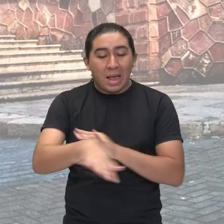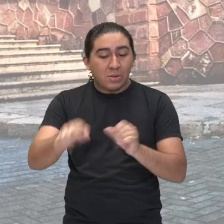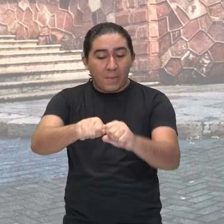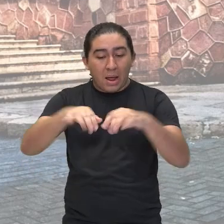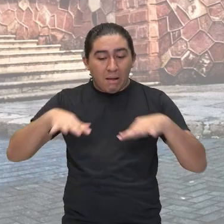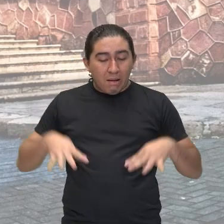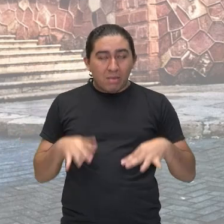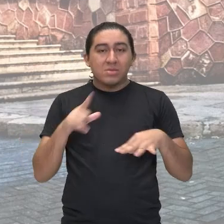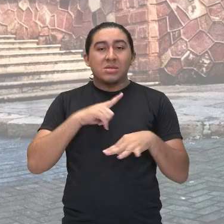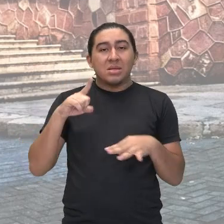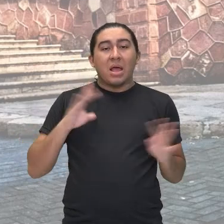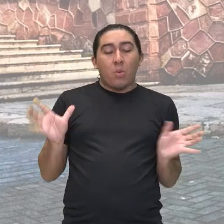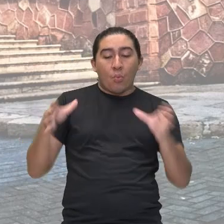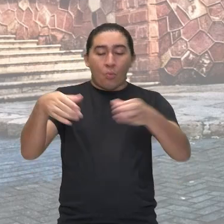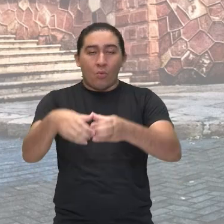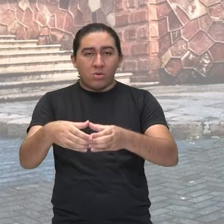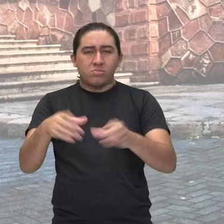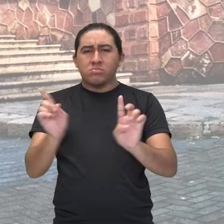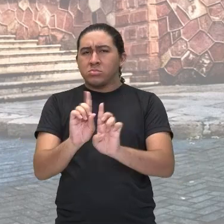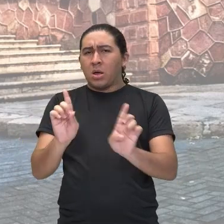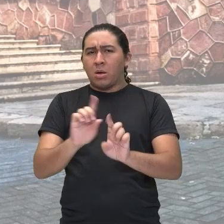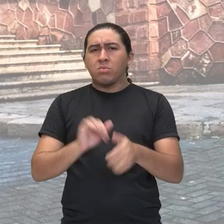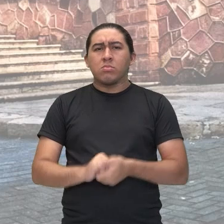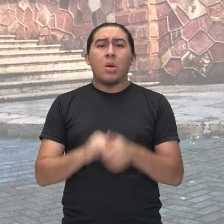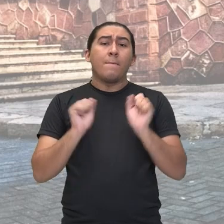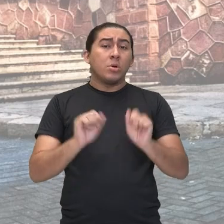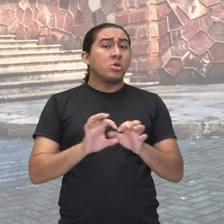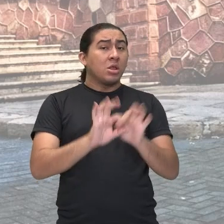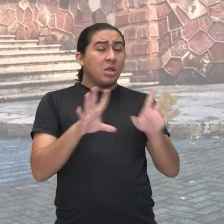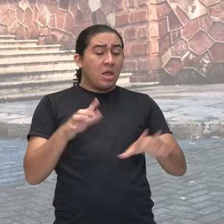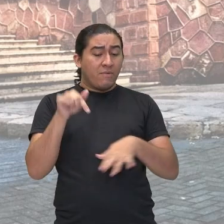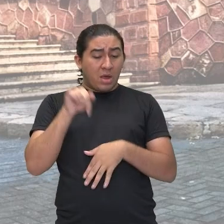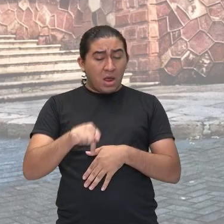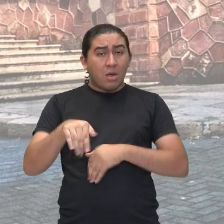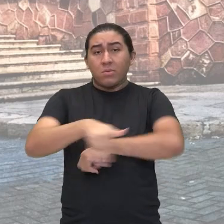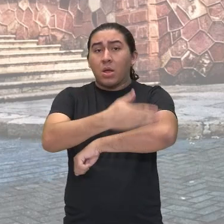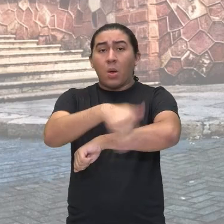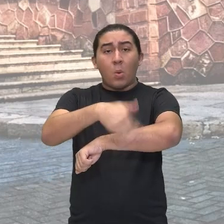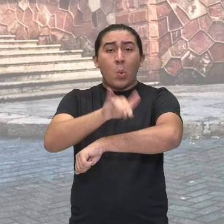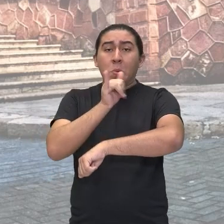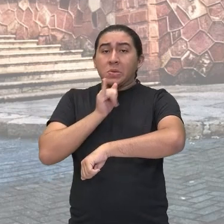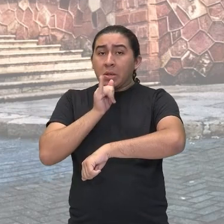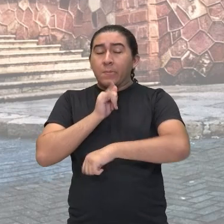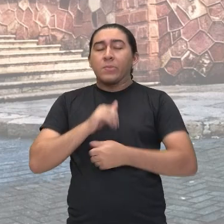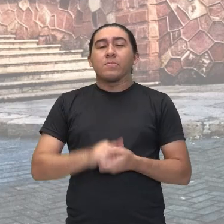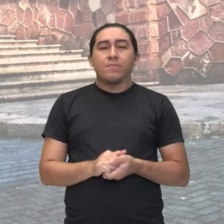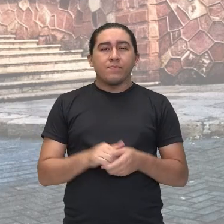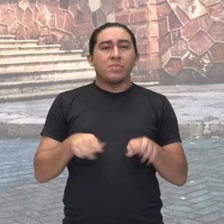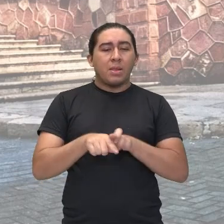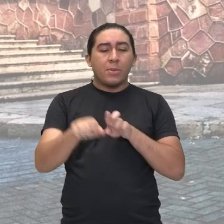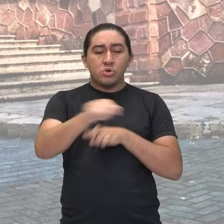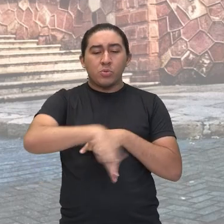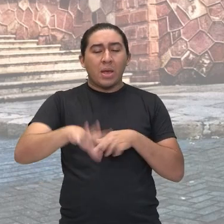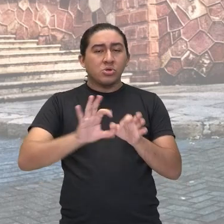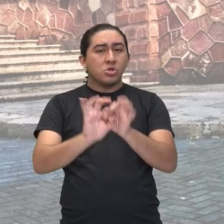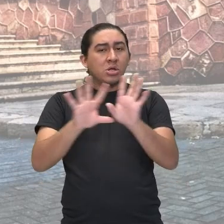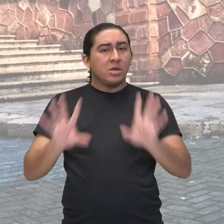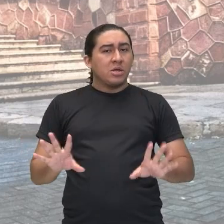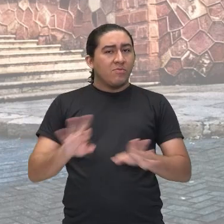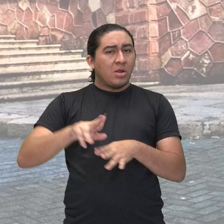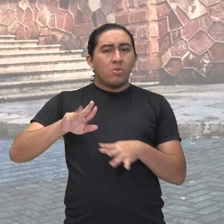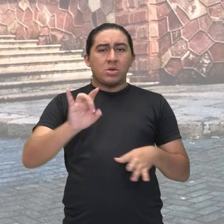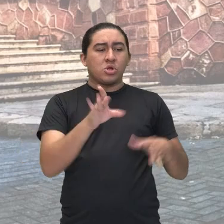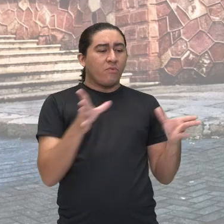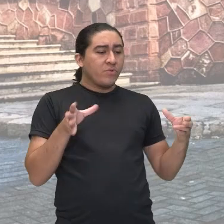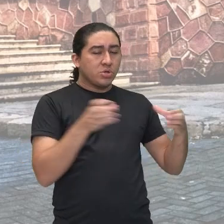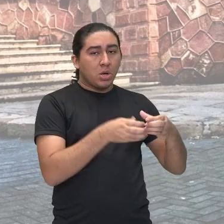uma cena fechada. Não, pode ser aqui onde eu estou, na rua, em um espaço aberto, não apenas em um espaço